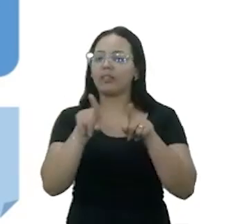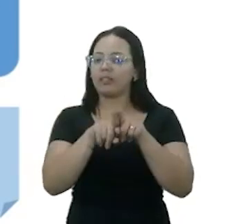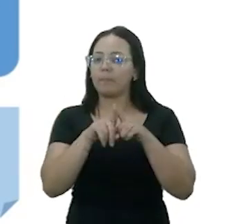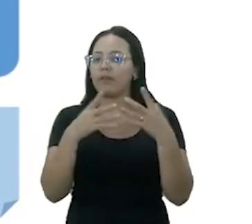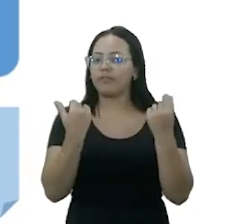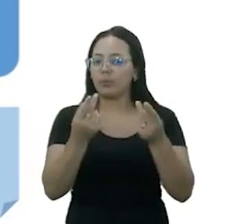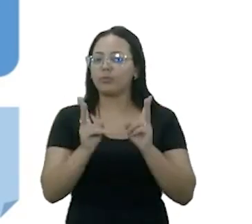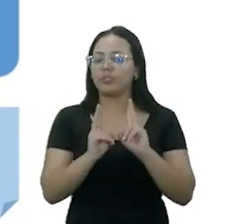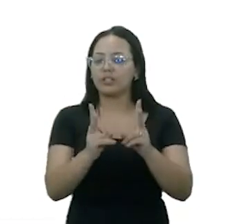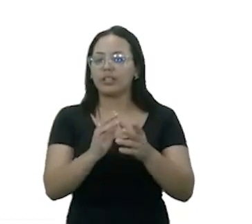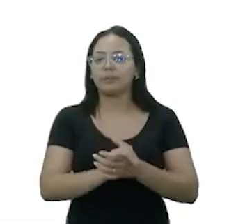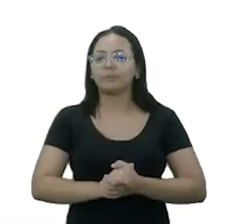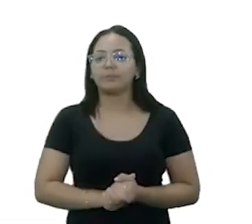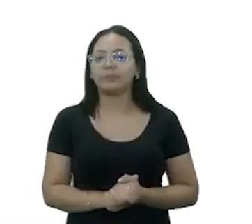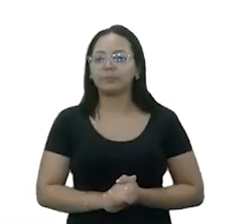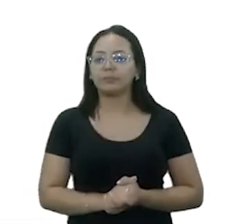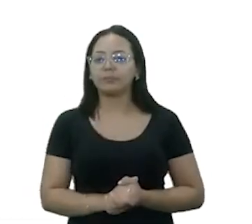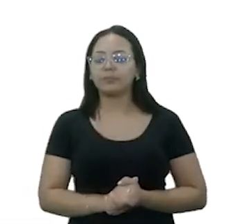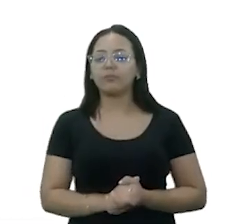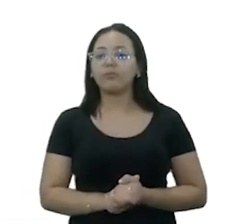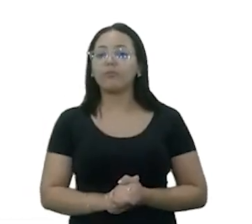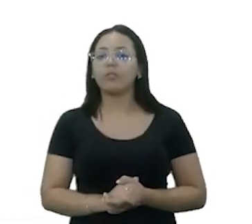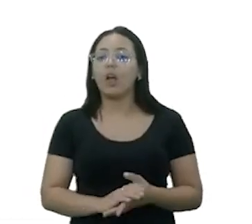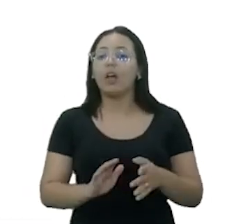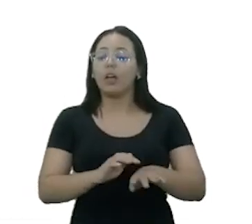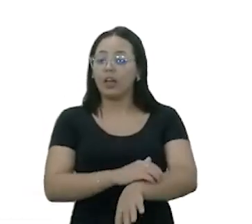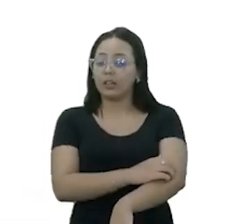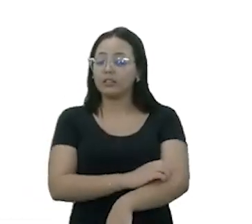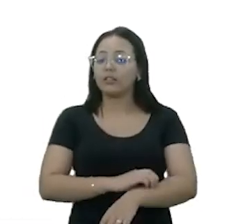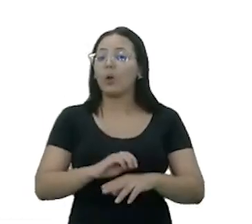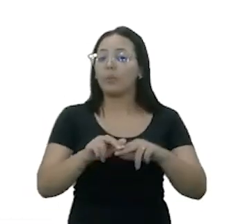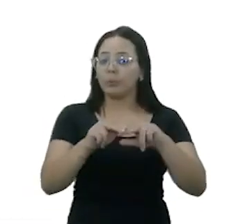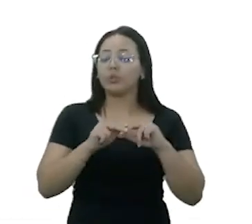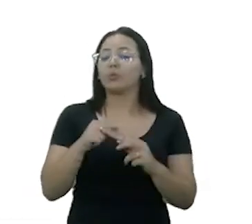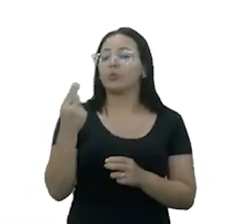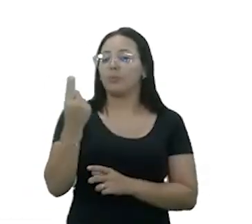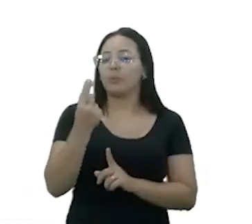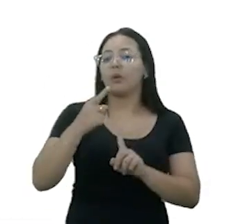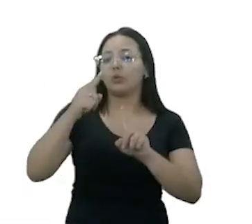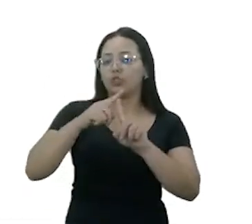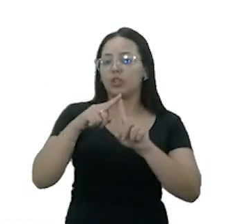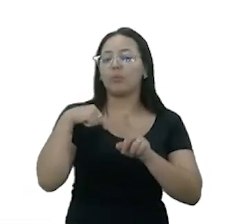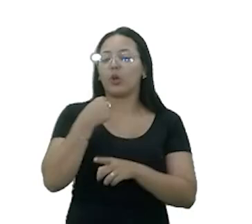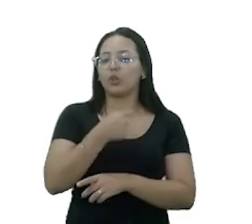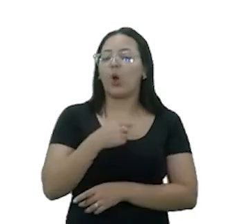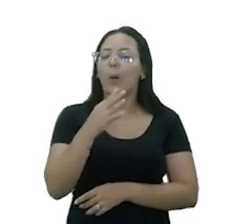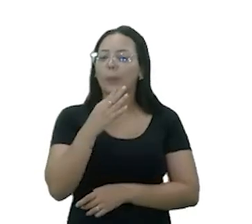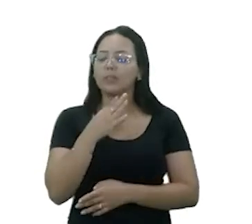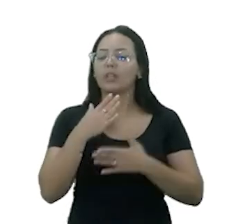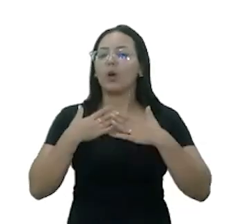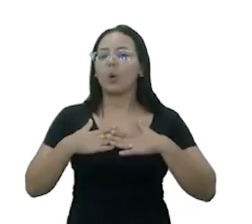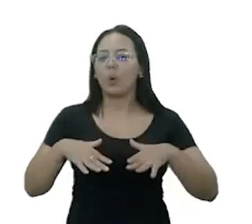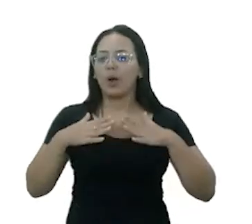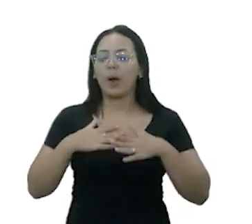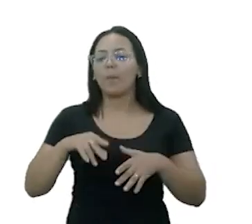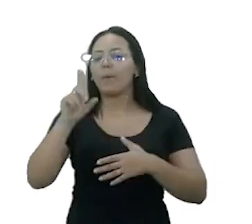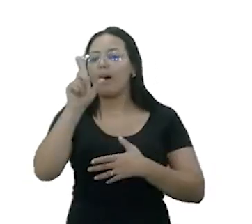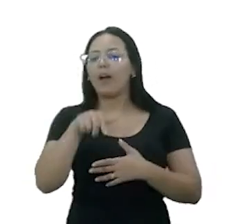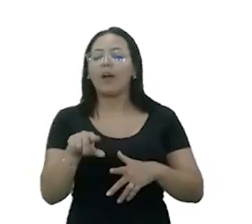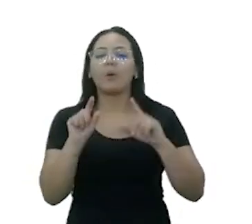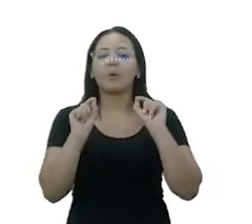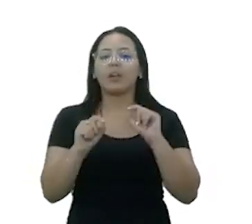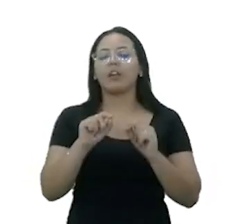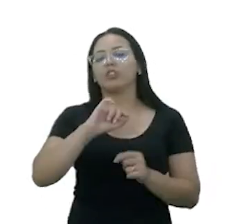seguindo. E aí, o primeiro tipo de formato que a gente vai conhecer com calma vai ser o formato do